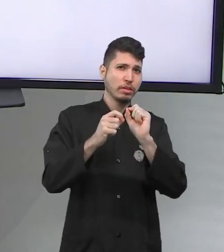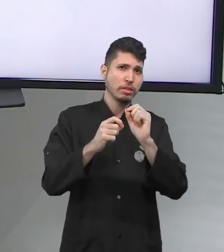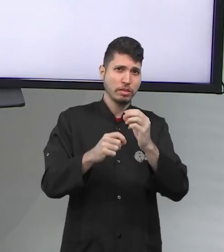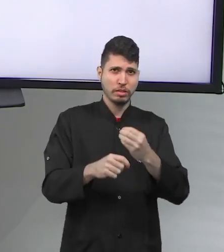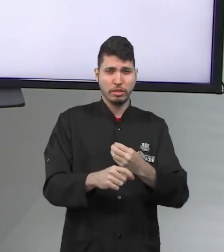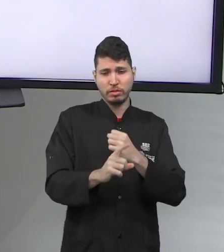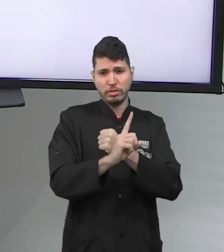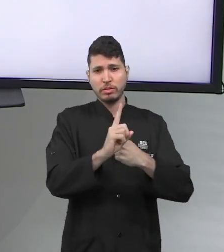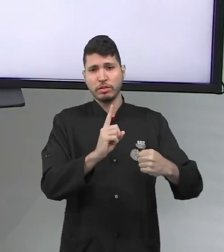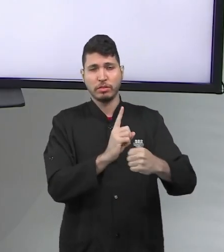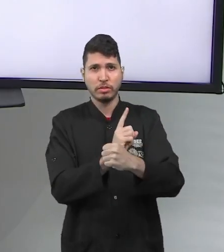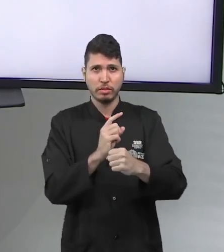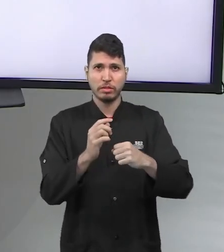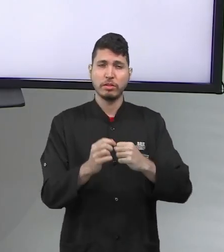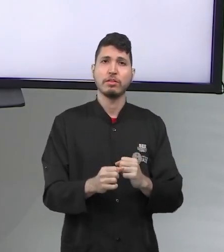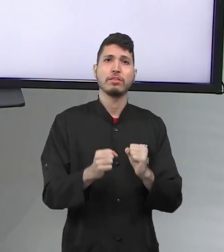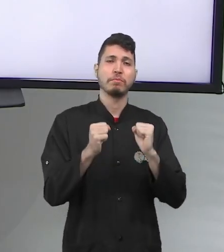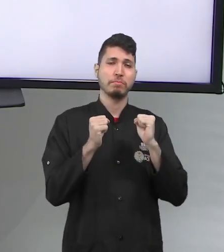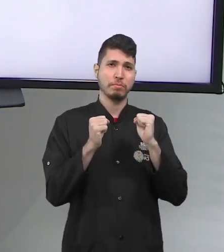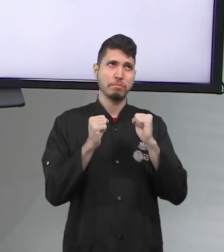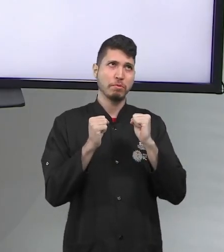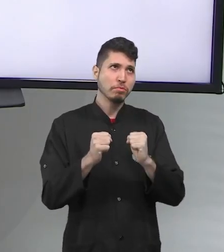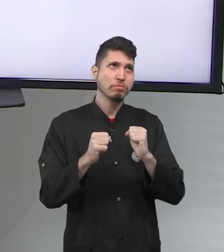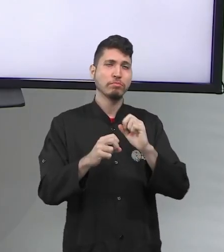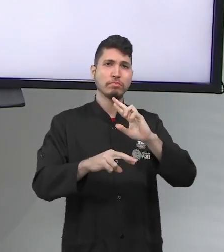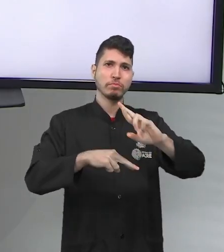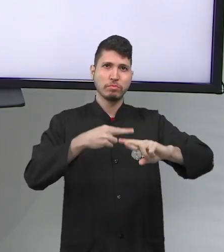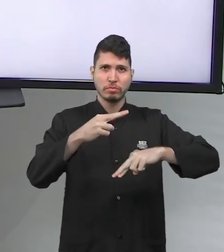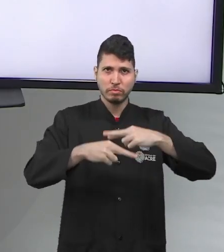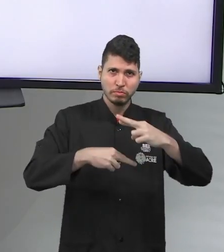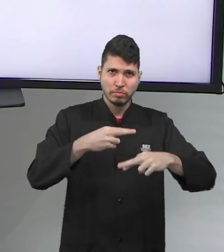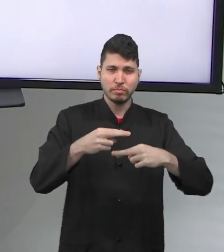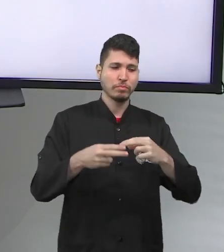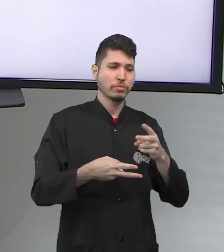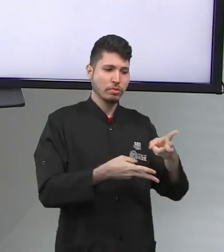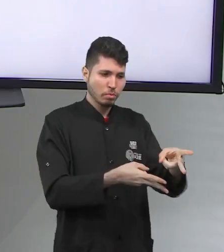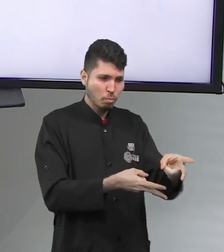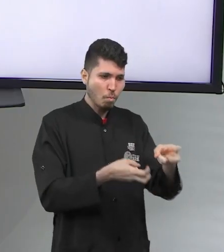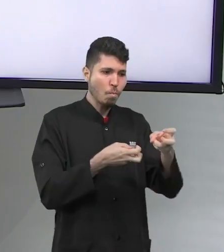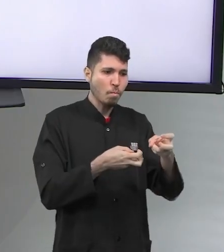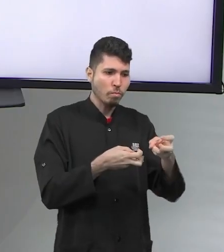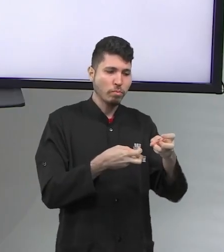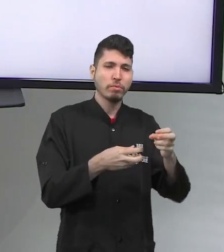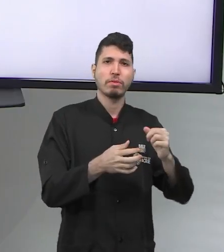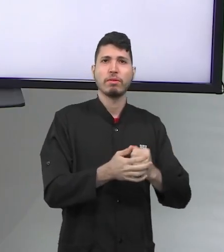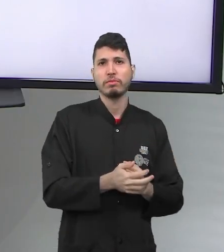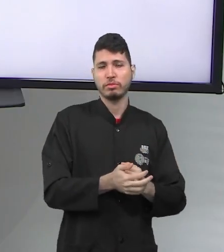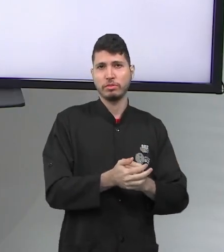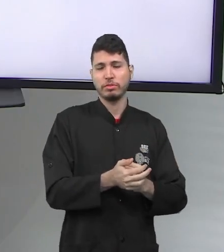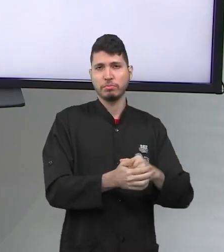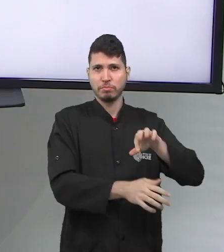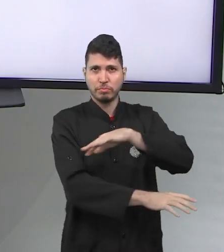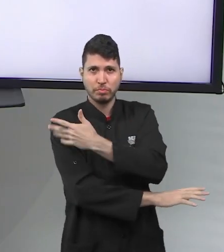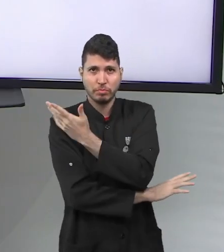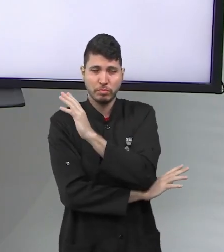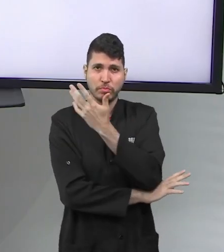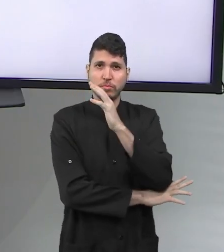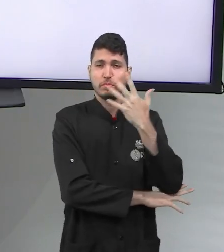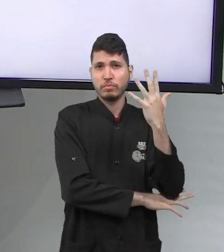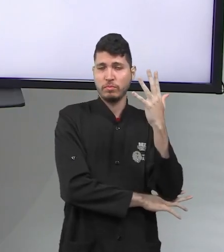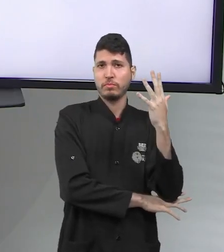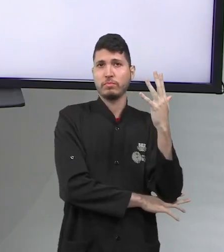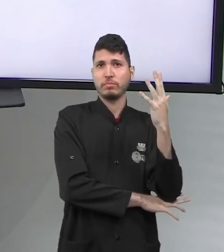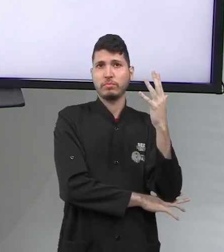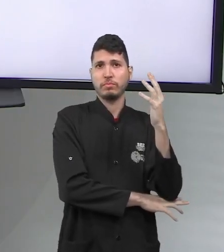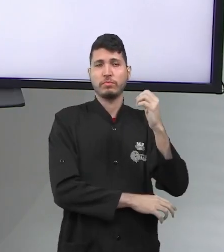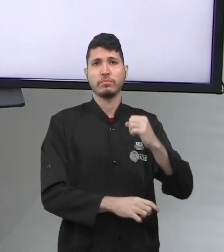impacto ambiental no que diz respeito à extração dos recursos naturais necessários à produção e você também tem